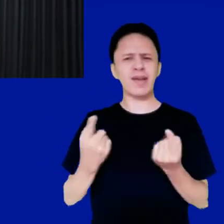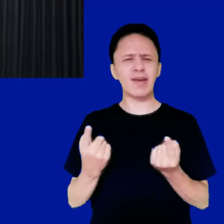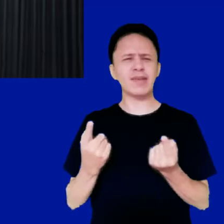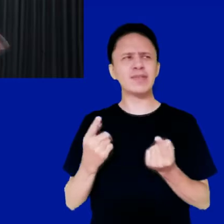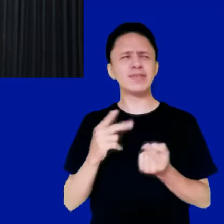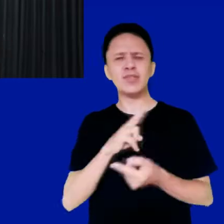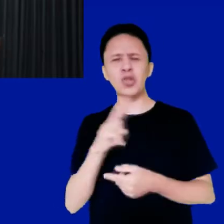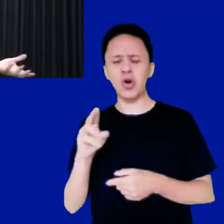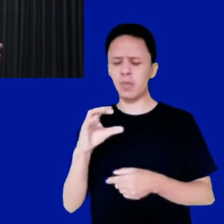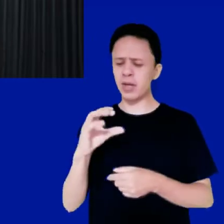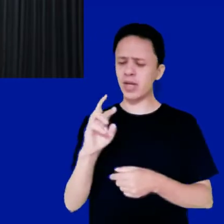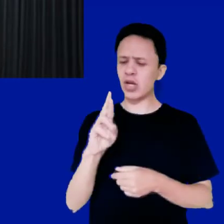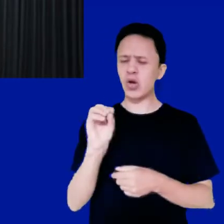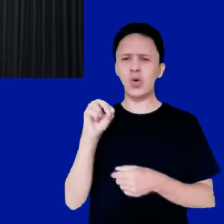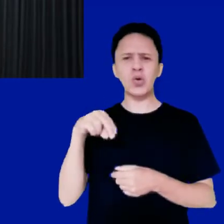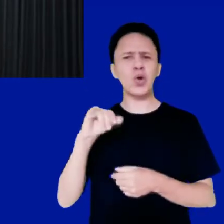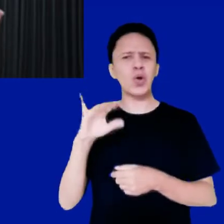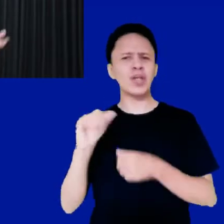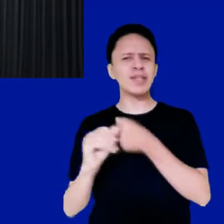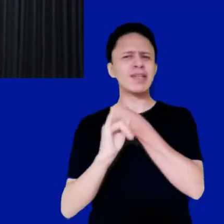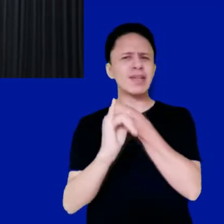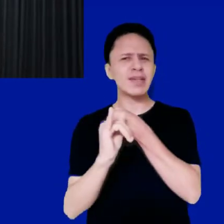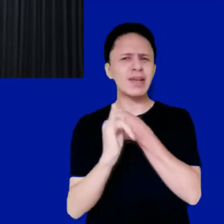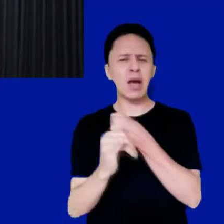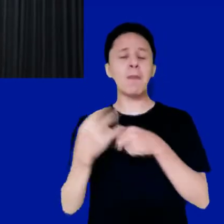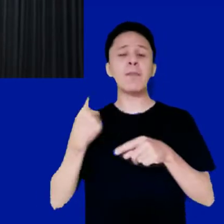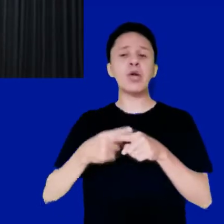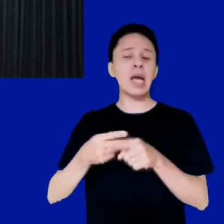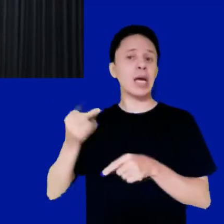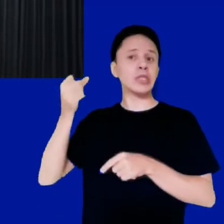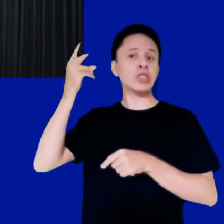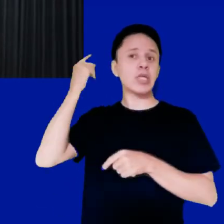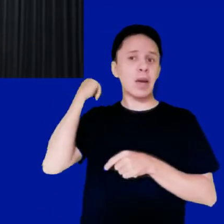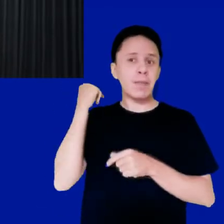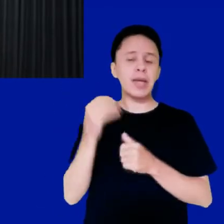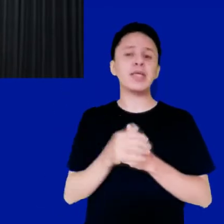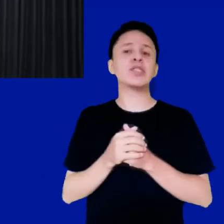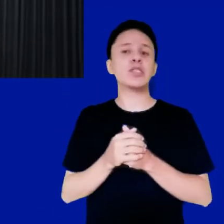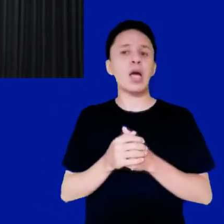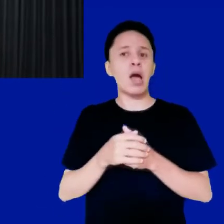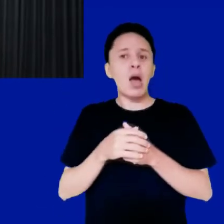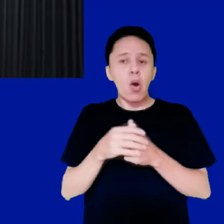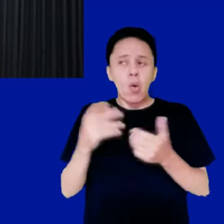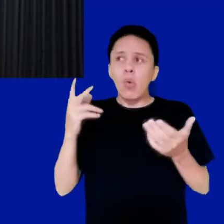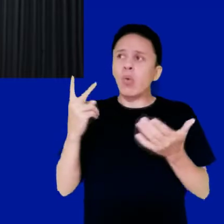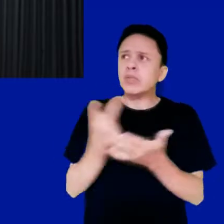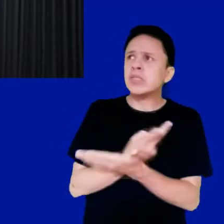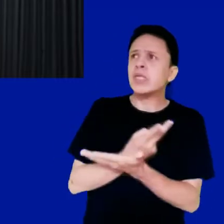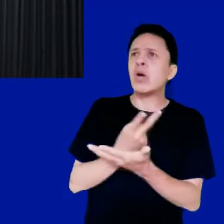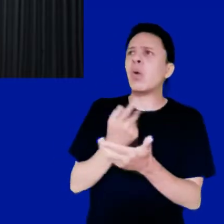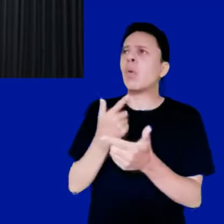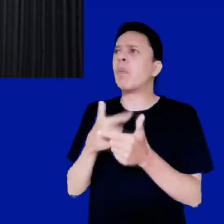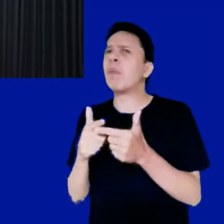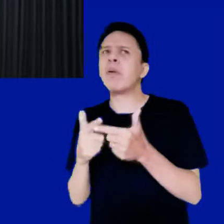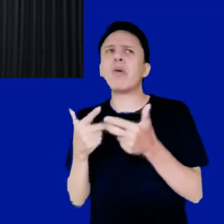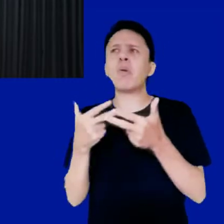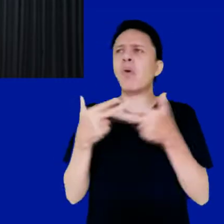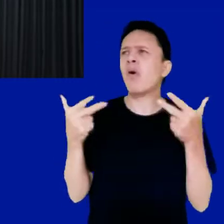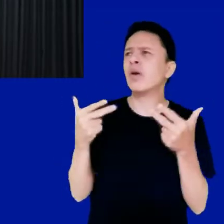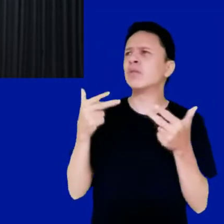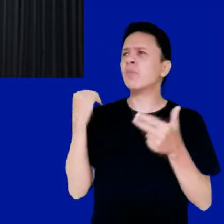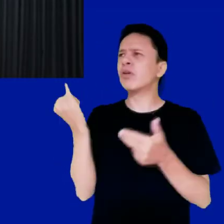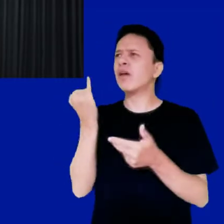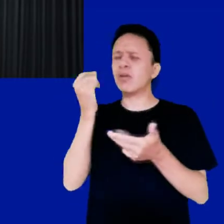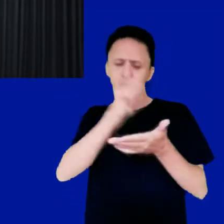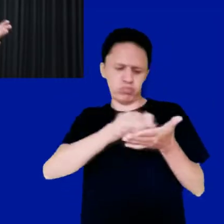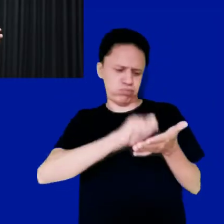pegada. Então por que chama crônica? É exatamente por conta de que esse gênero antigamente era um registro dos fatos como eles